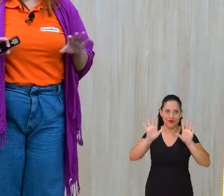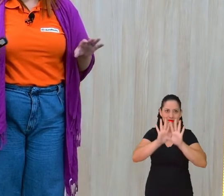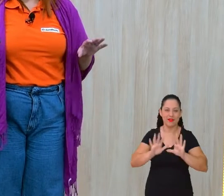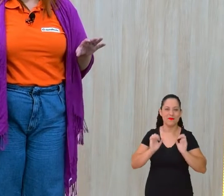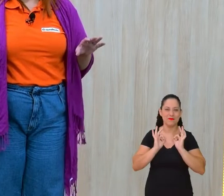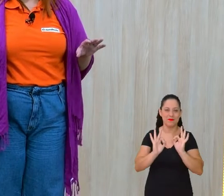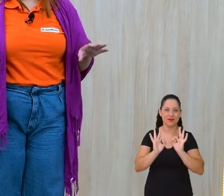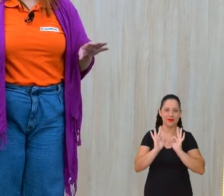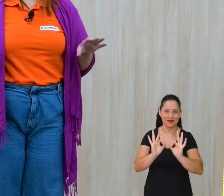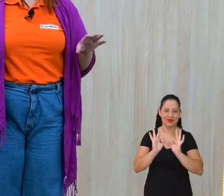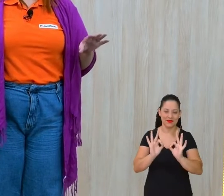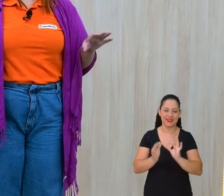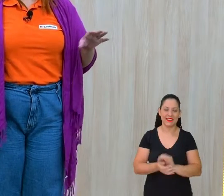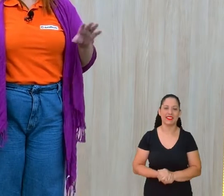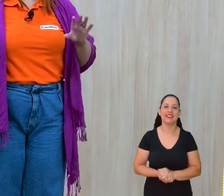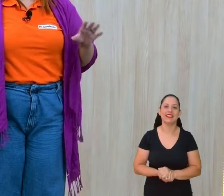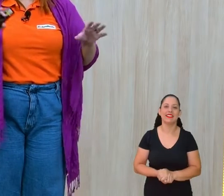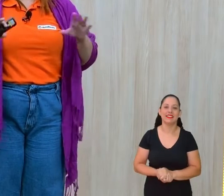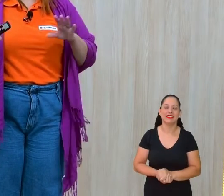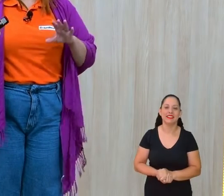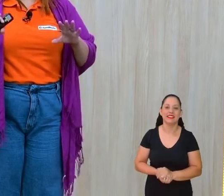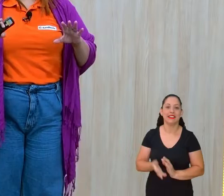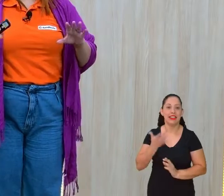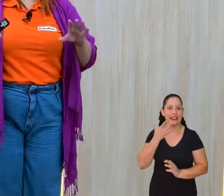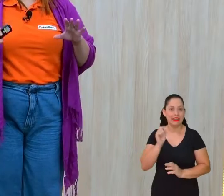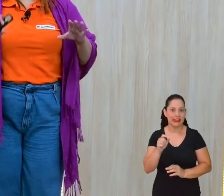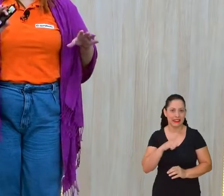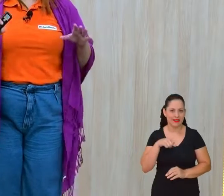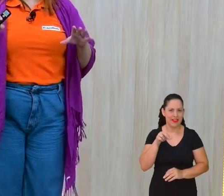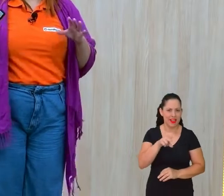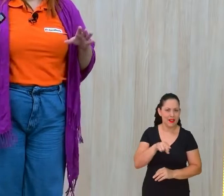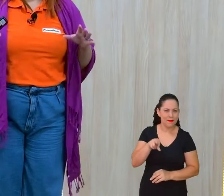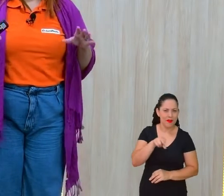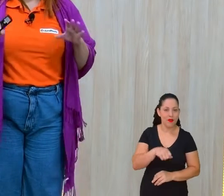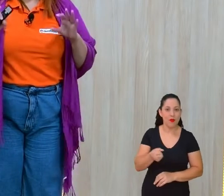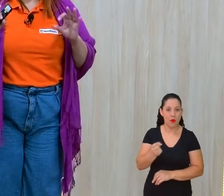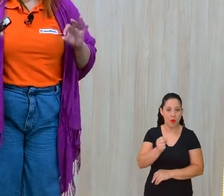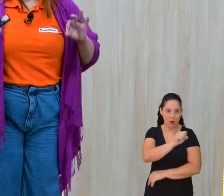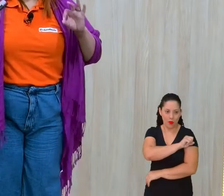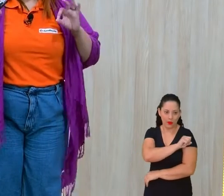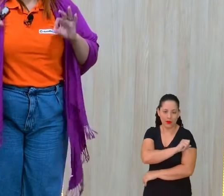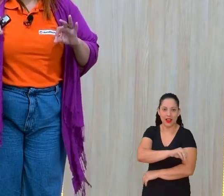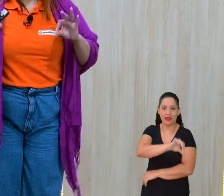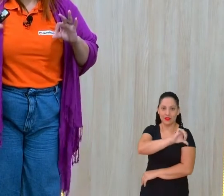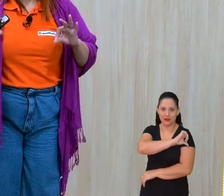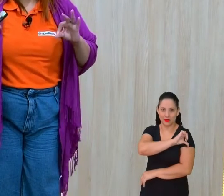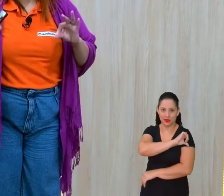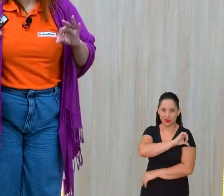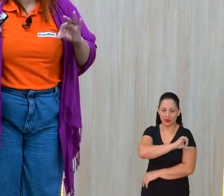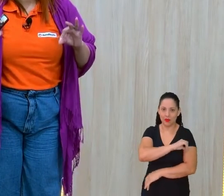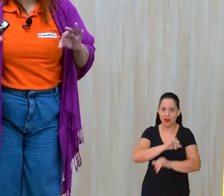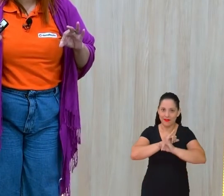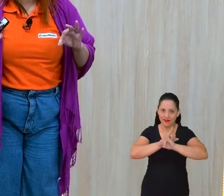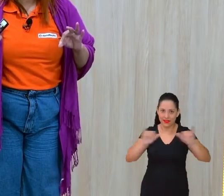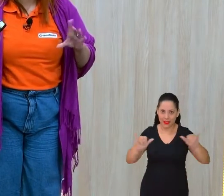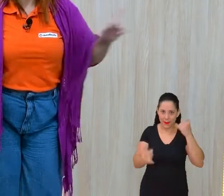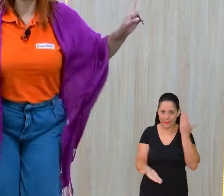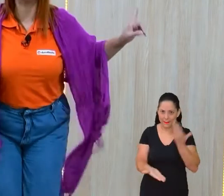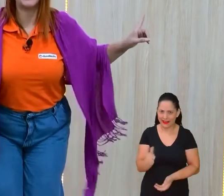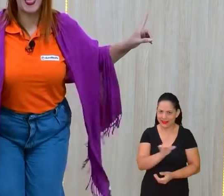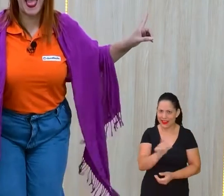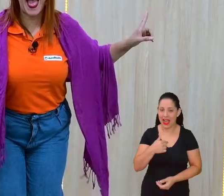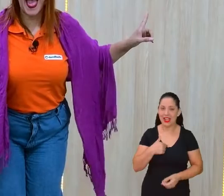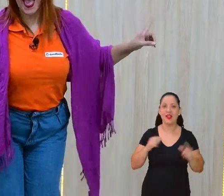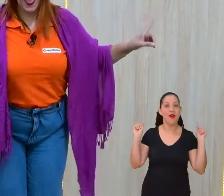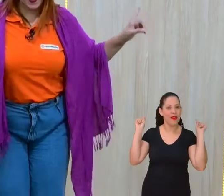É perfeito, assim. Quem aí tiver irmão no oitavo e no nono, pessoal, fala para não perder a aula de Vilma, porque eu também